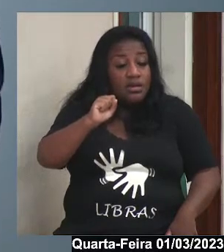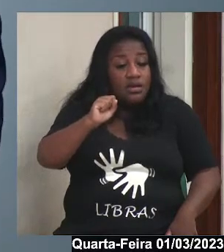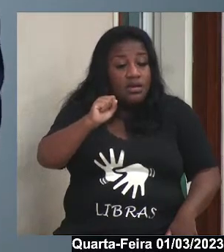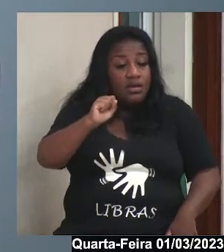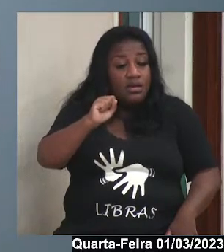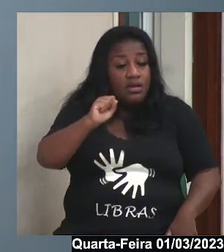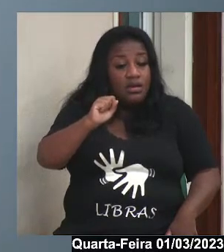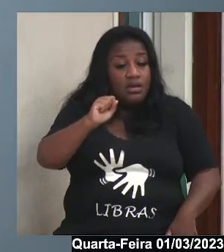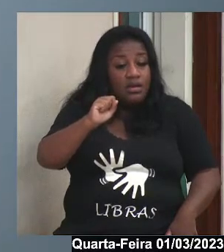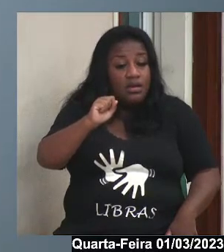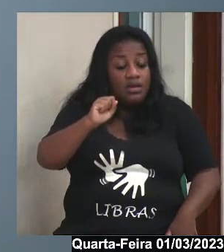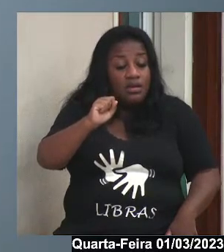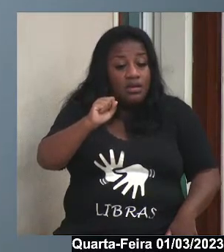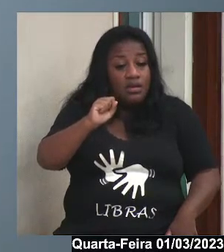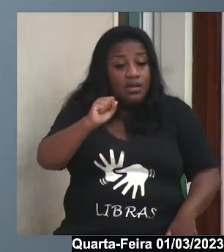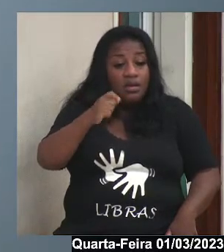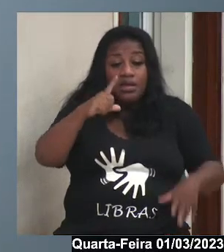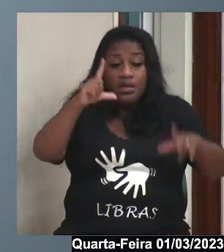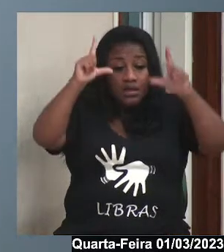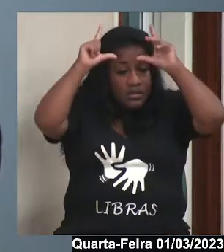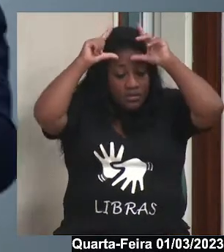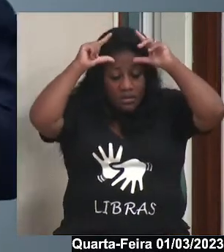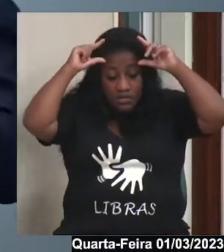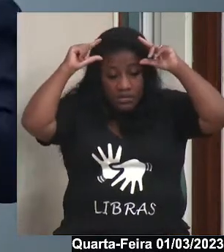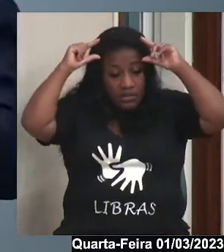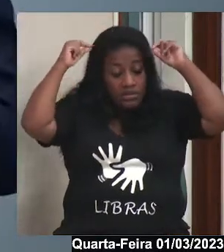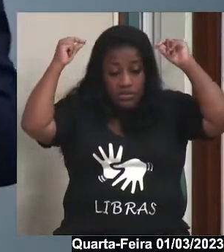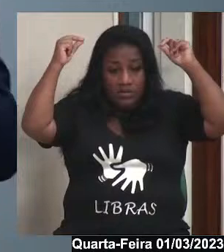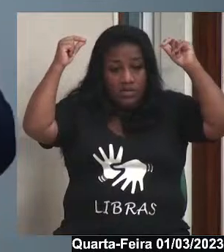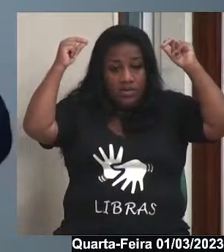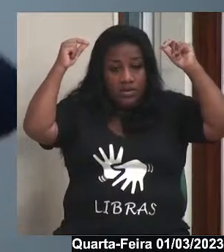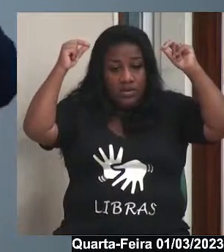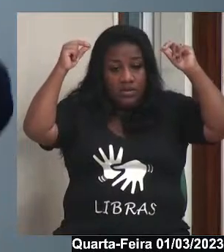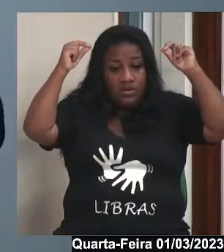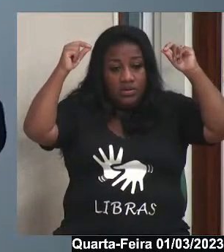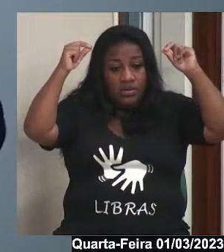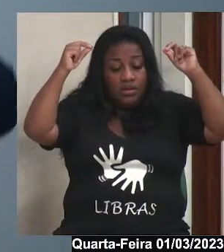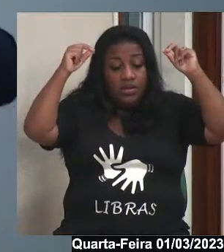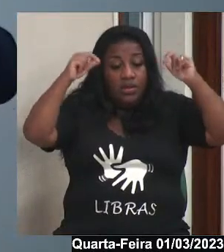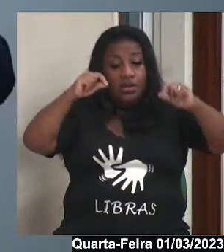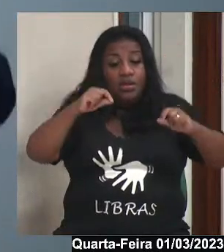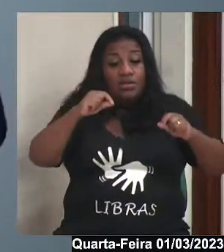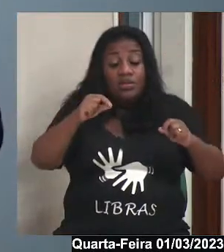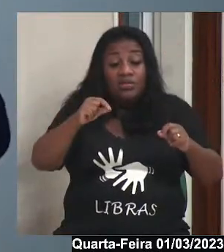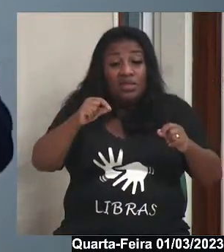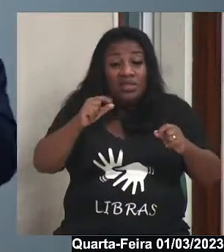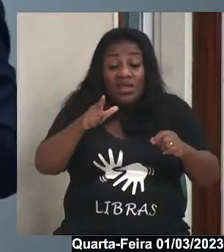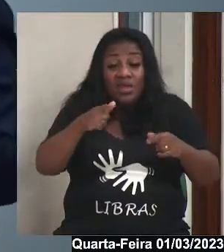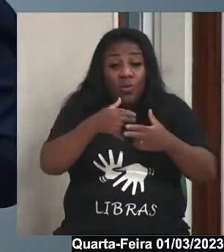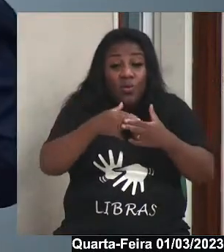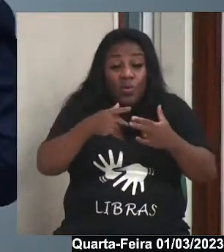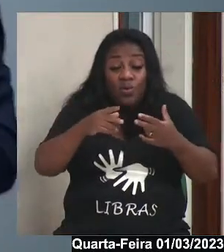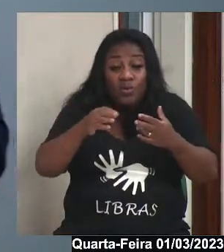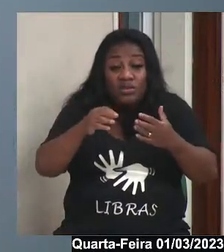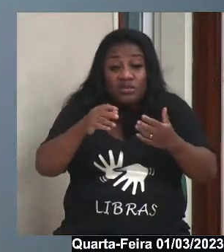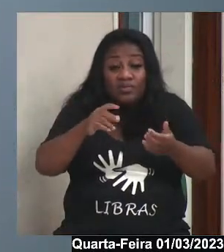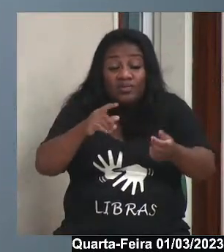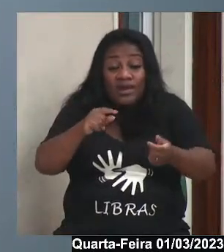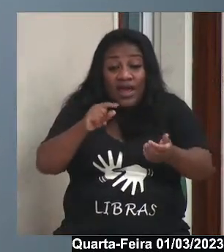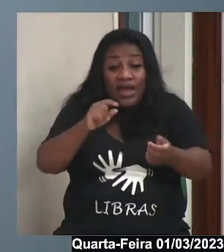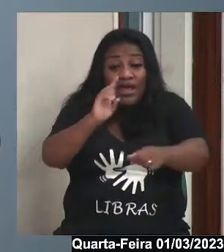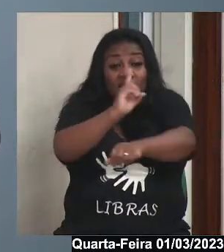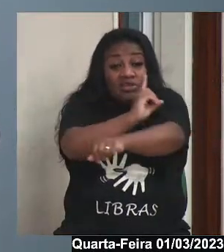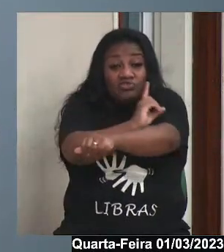Luís, sem todo o quadro de enfermagem. Não sei se os senhores sabem, mas kit curativo, kit